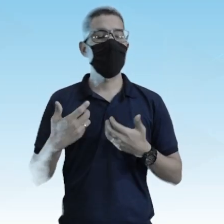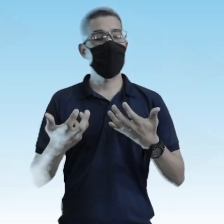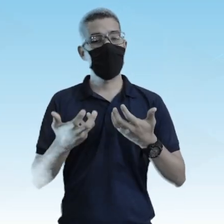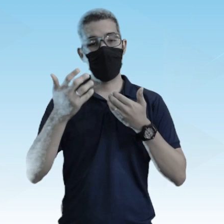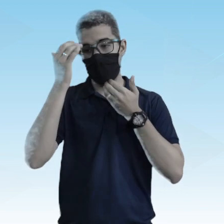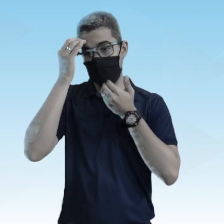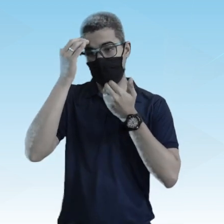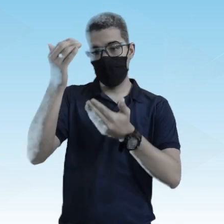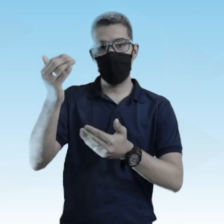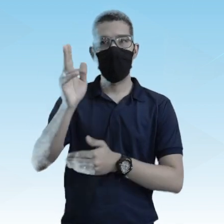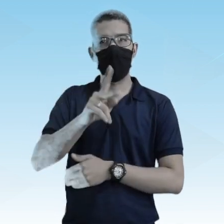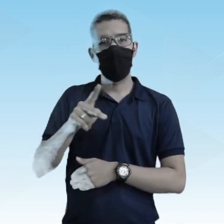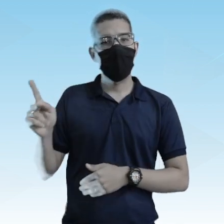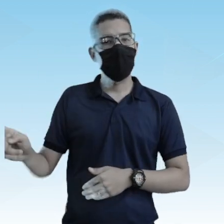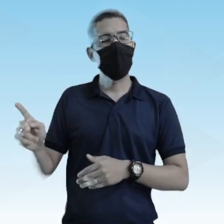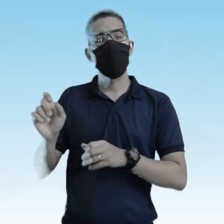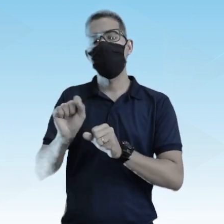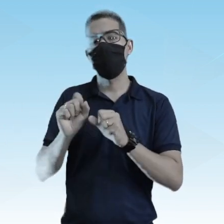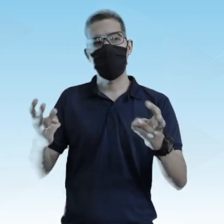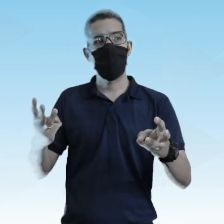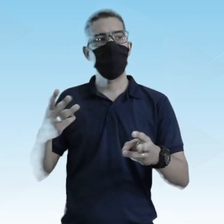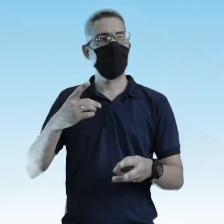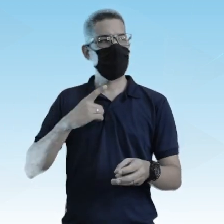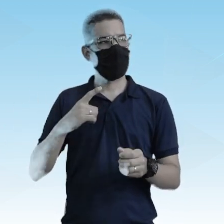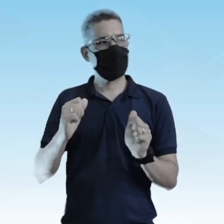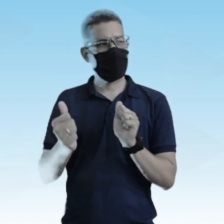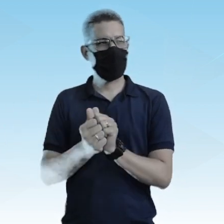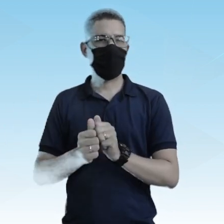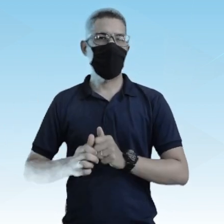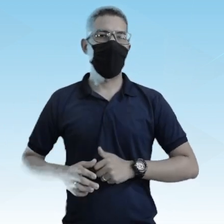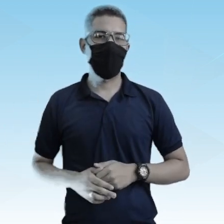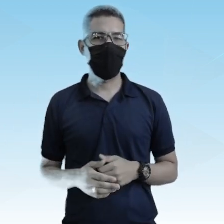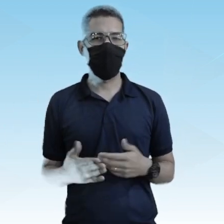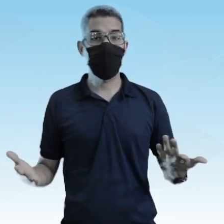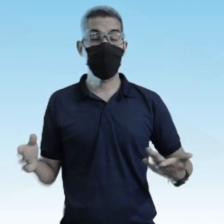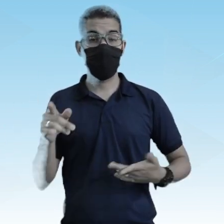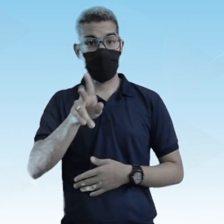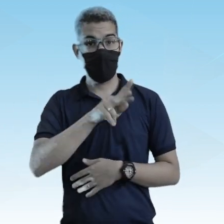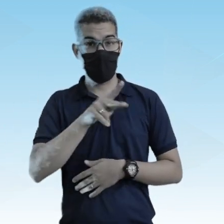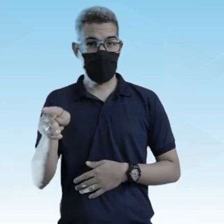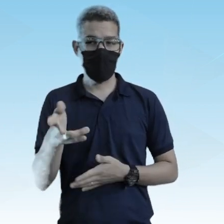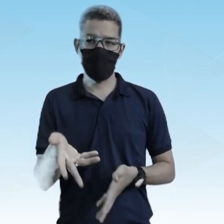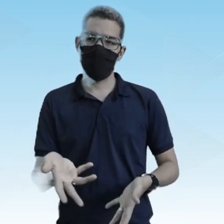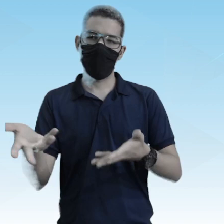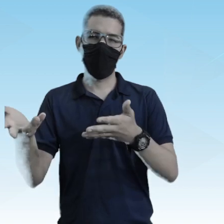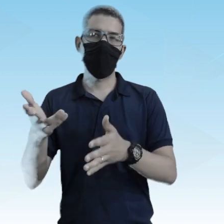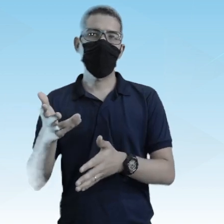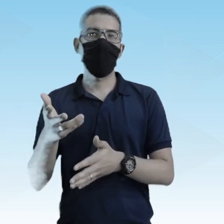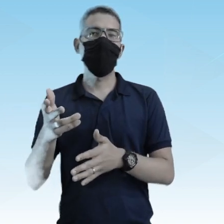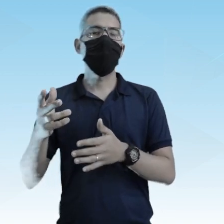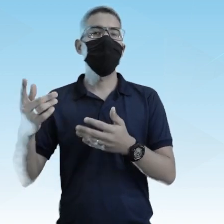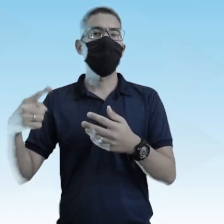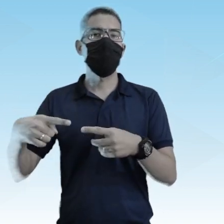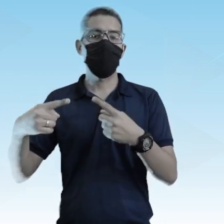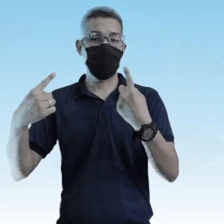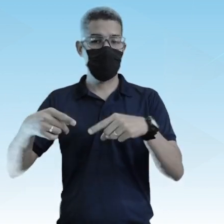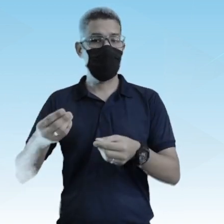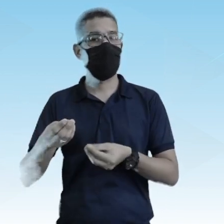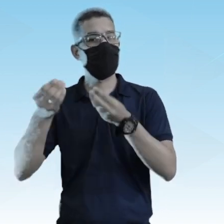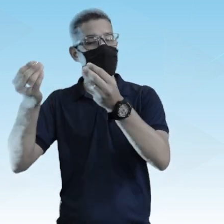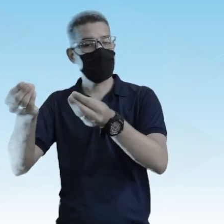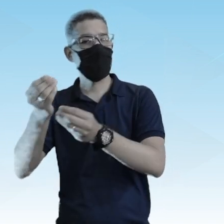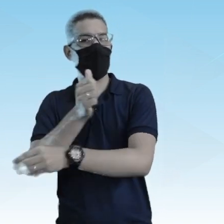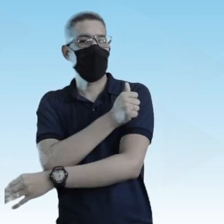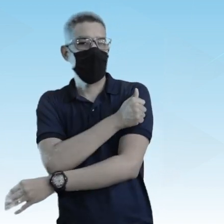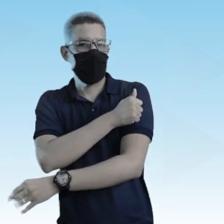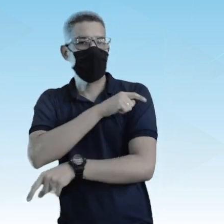dos professores. Show de bola aí. E, por favor, manda esse desafio aí e a resposta dele no Instagram. Robertão